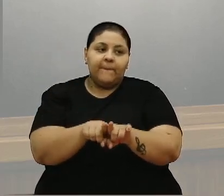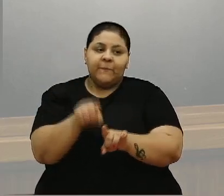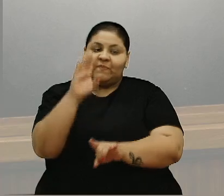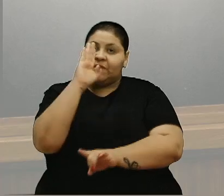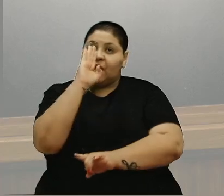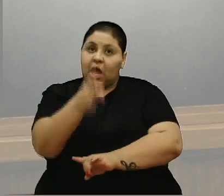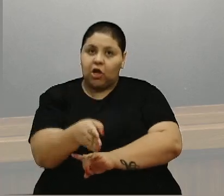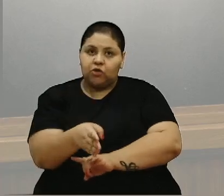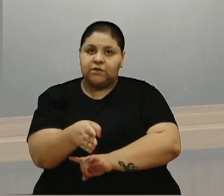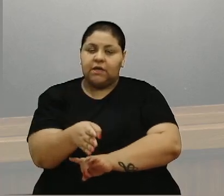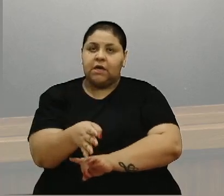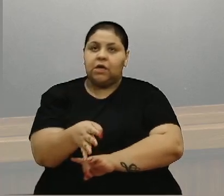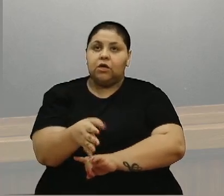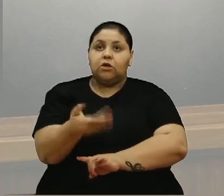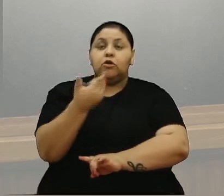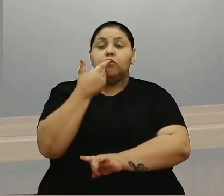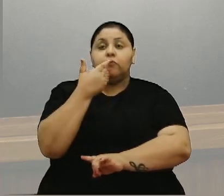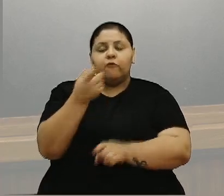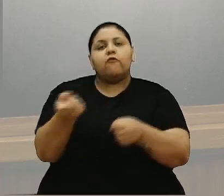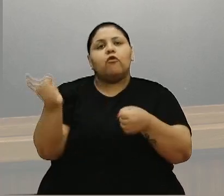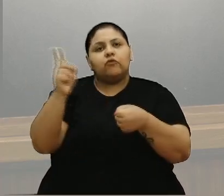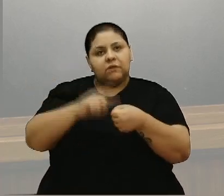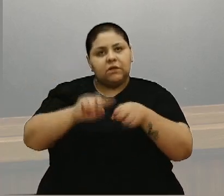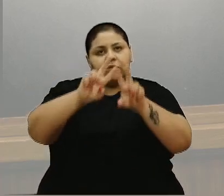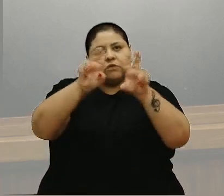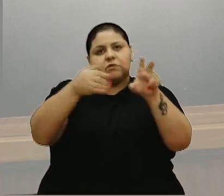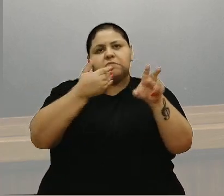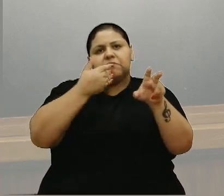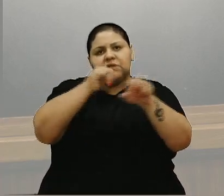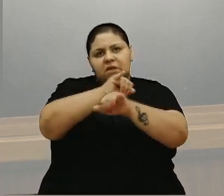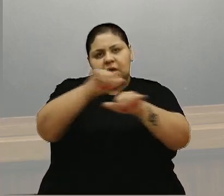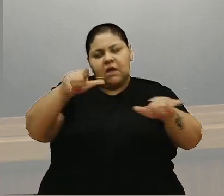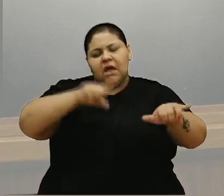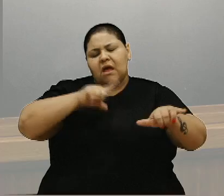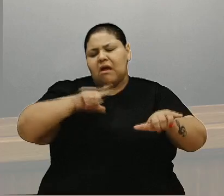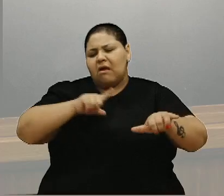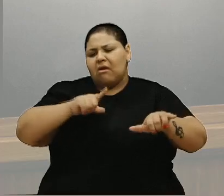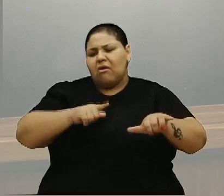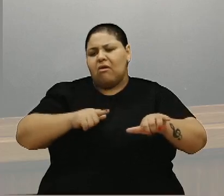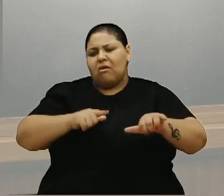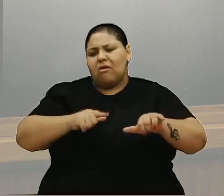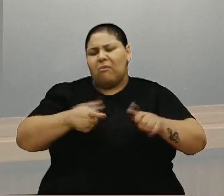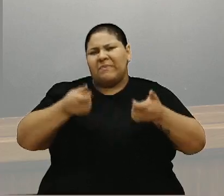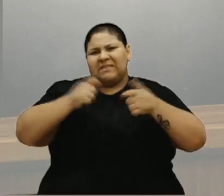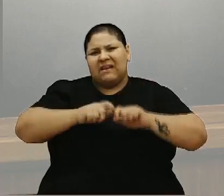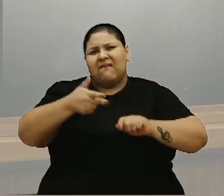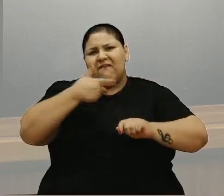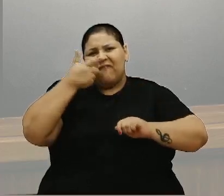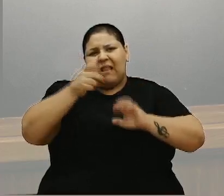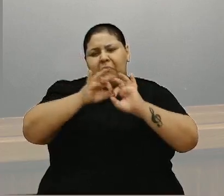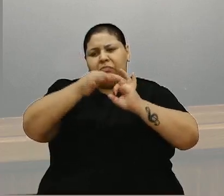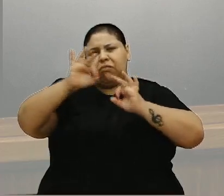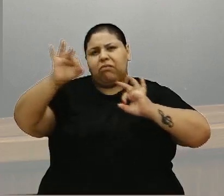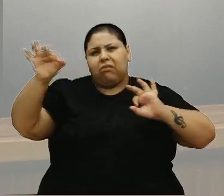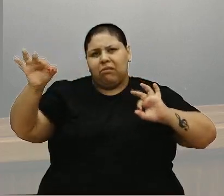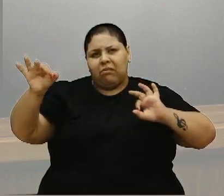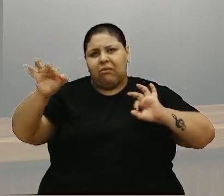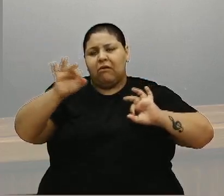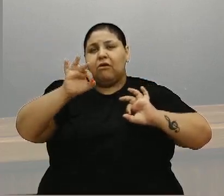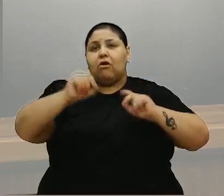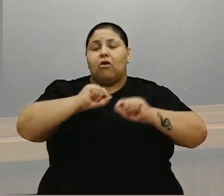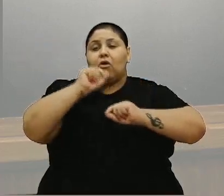nosso pedido de informação, porque eu teria muita coisa para falar sobre o governo federal e sobre como foi feito